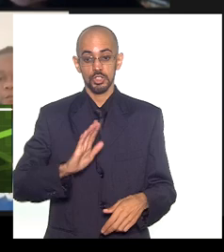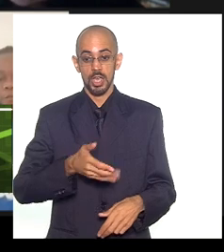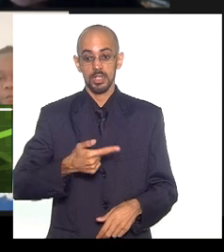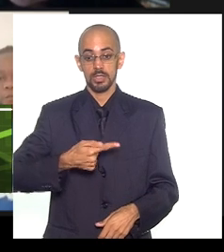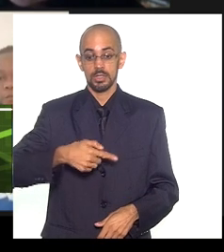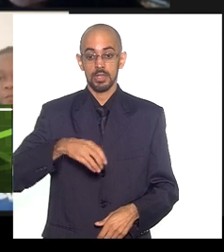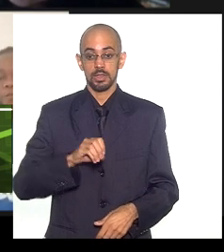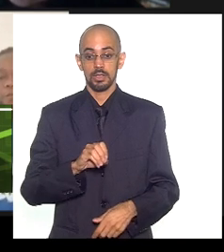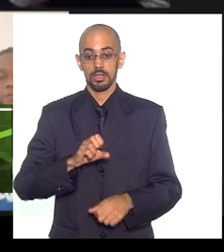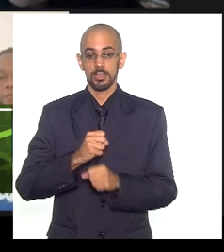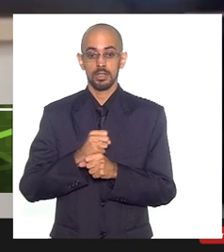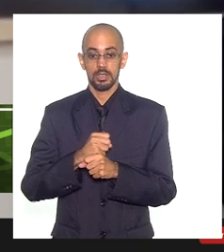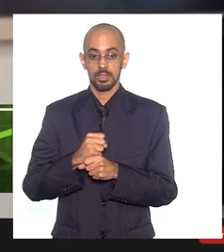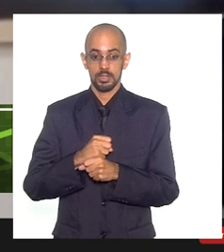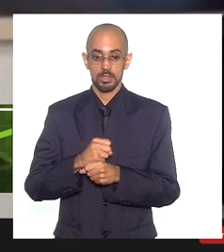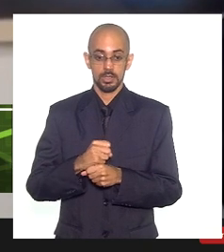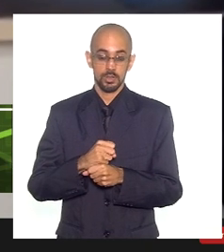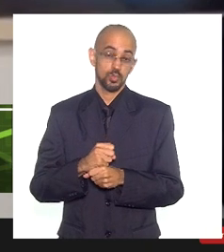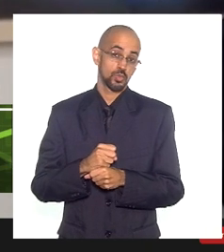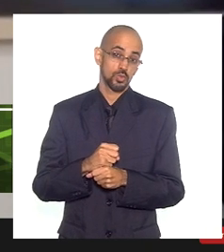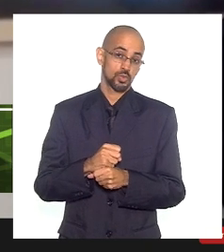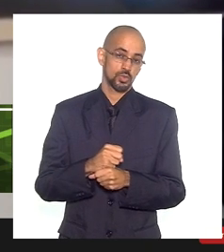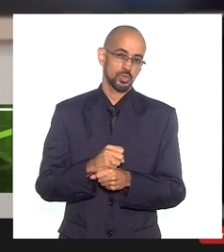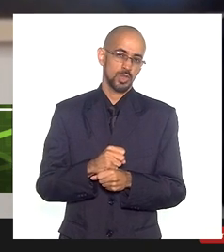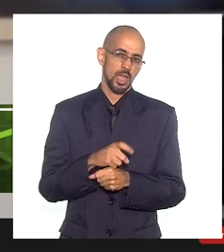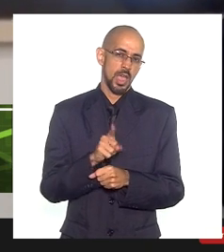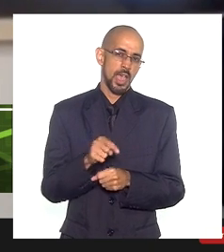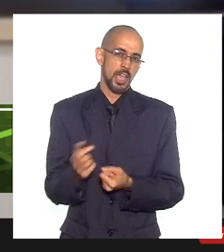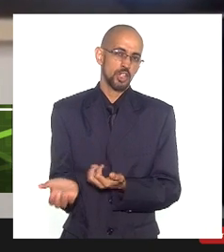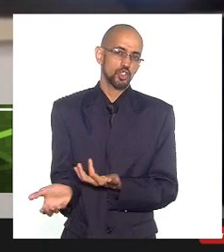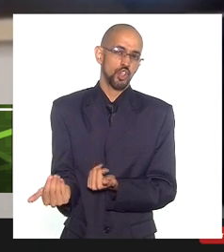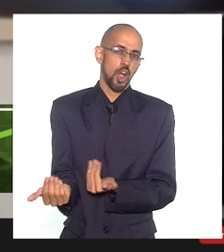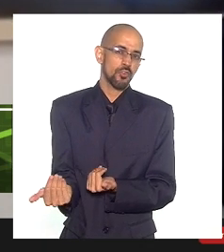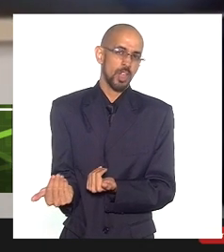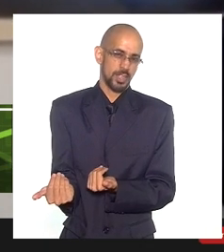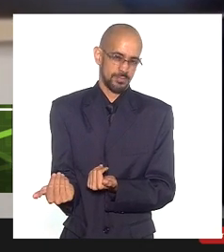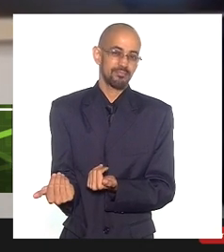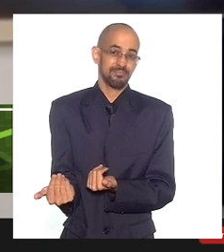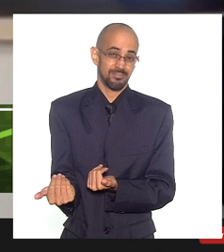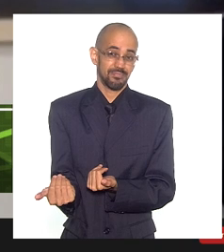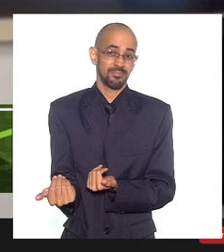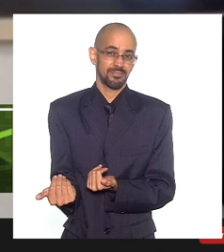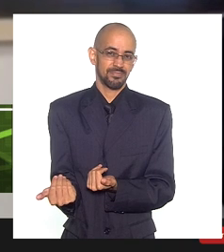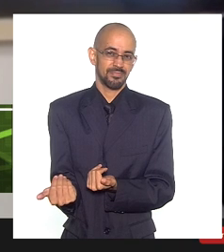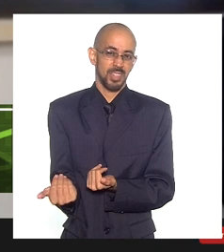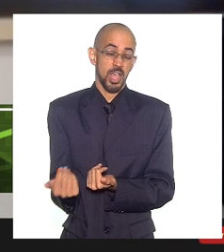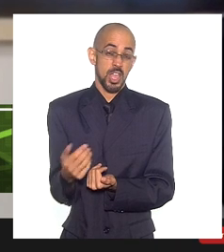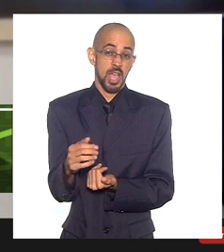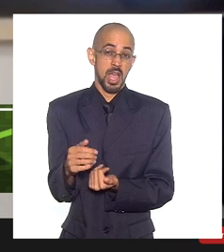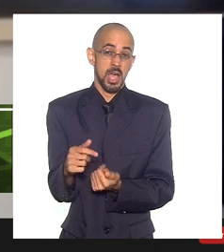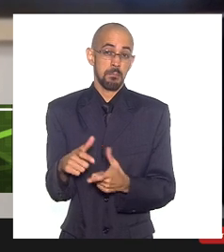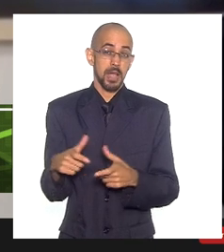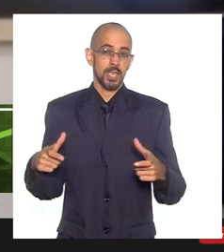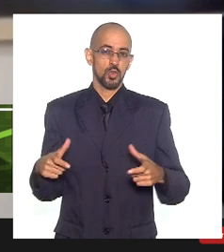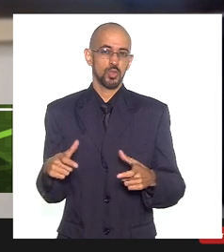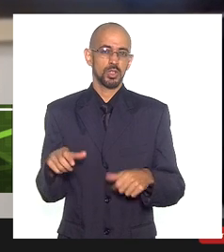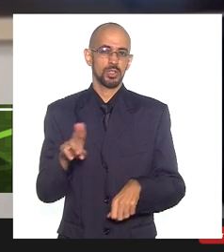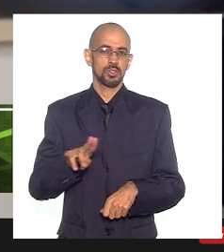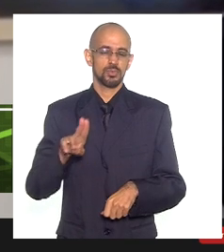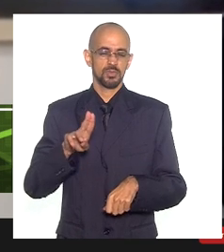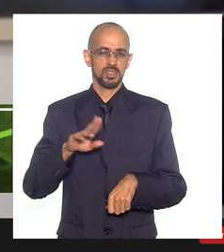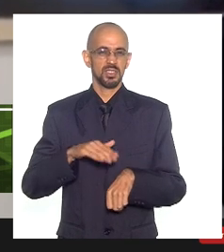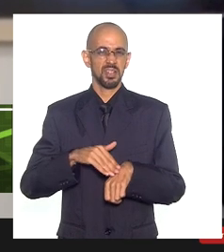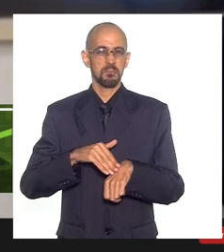deputado Valdeck, setentona, é ainda jovem em termos de universidade, mas todas as universidades no Brasil são mais ou menos